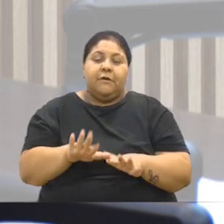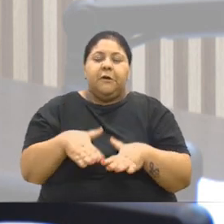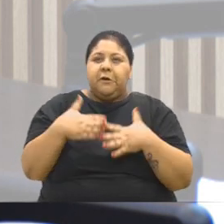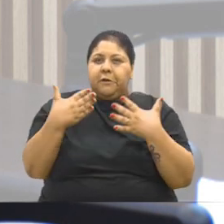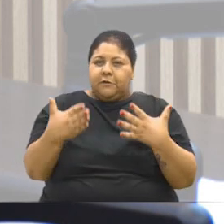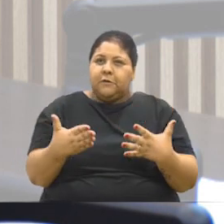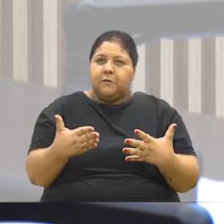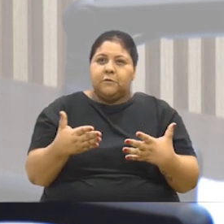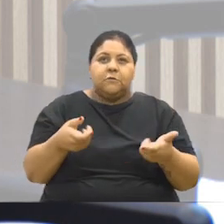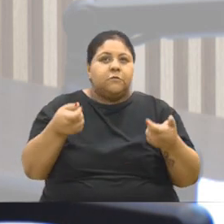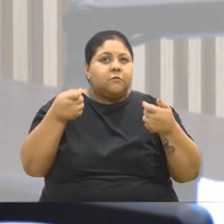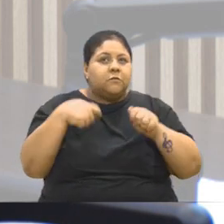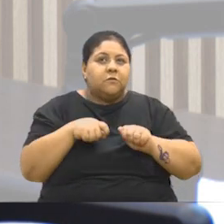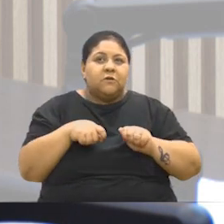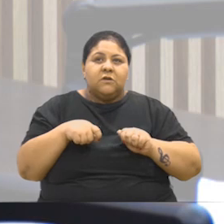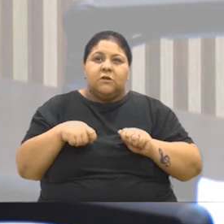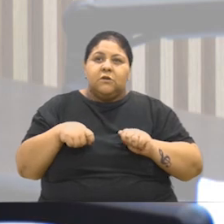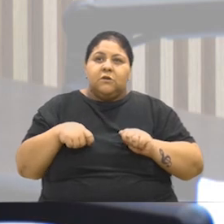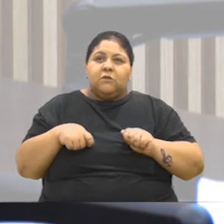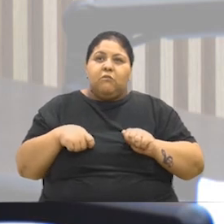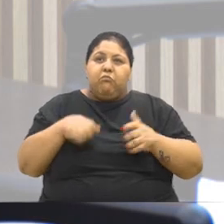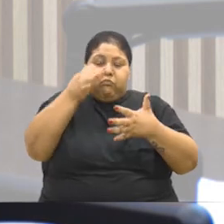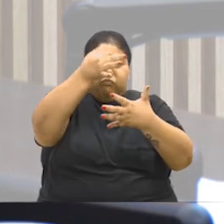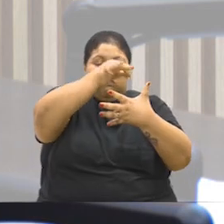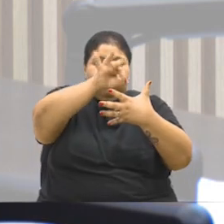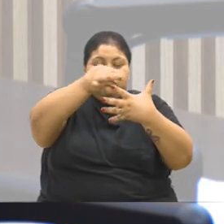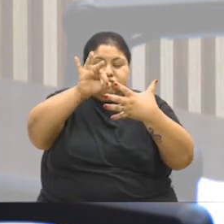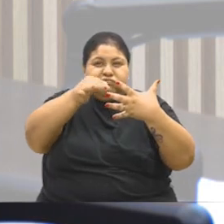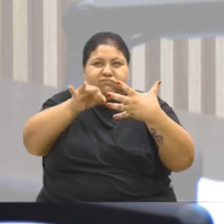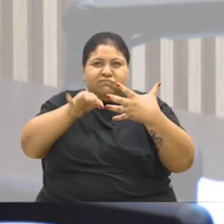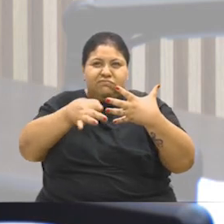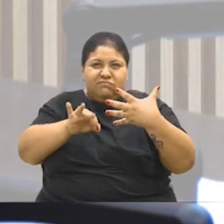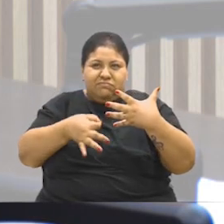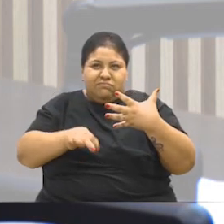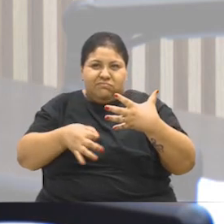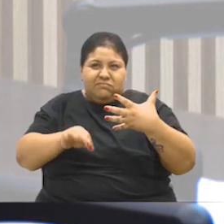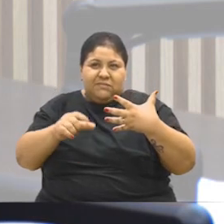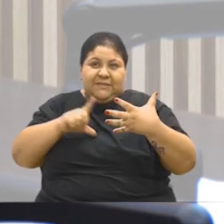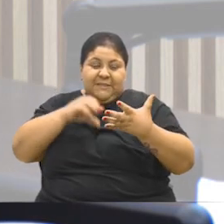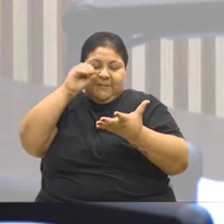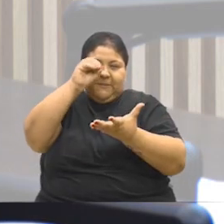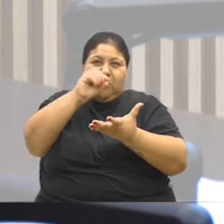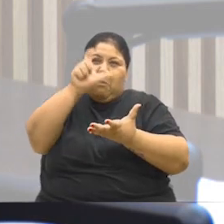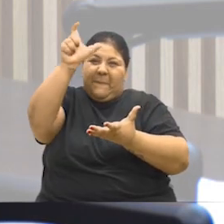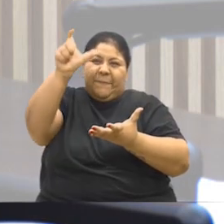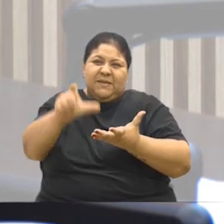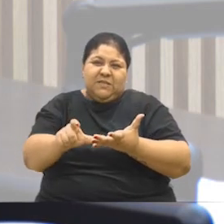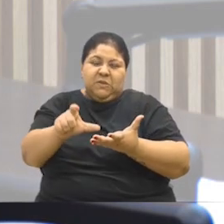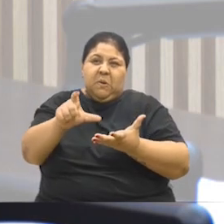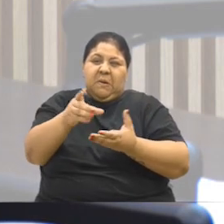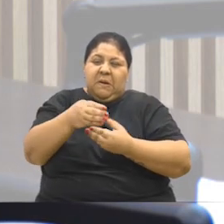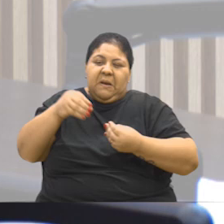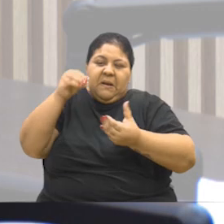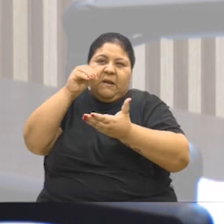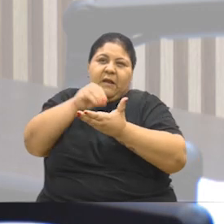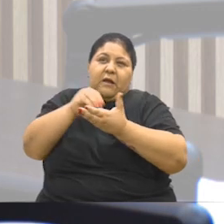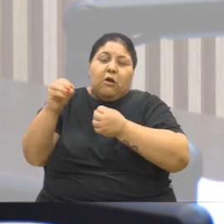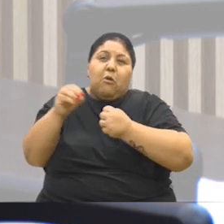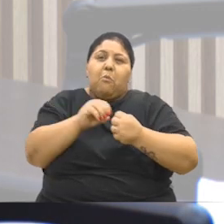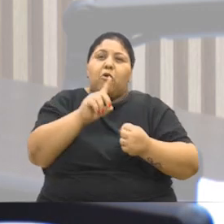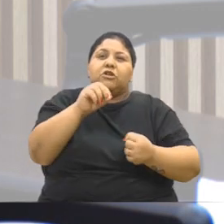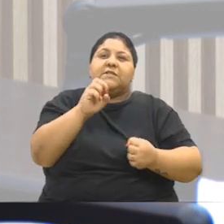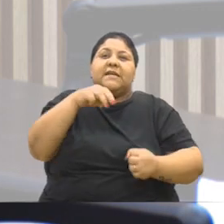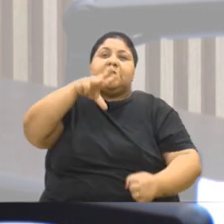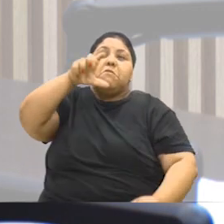sabe? Então, é um conjunto de fatores que agem ali na escassez. Uma pessoa escassa, ela pode ter